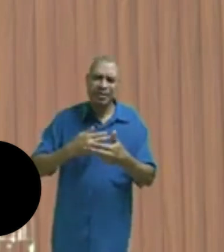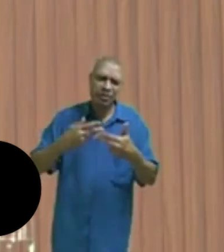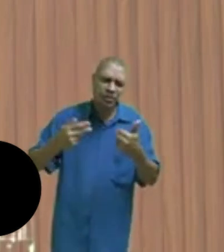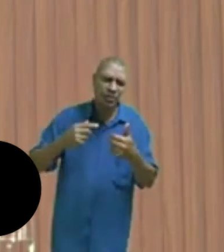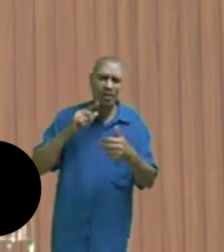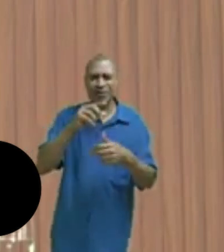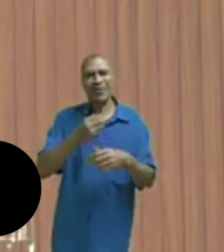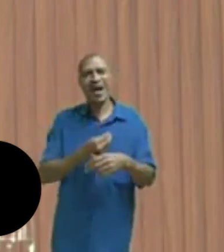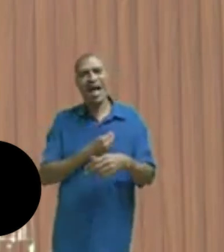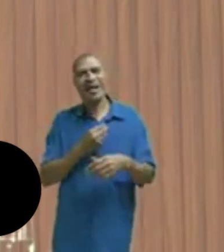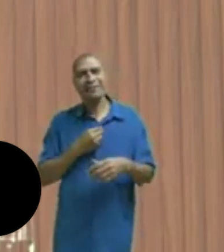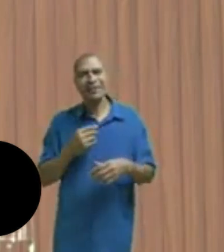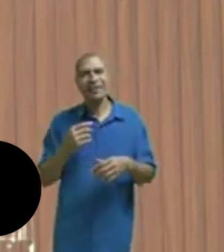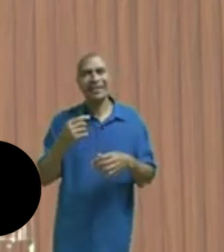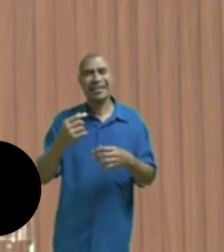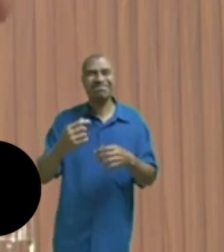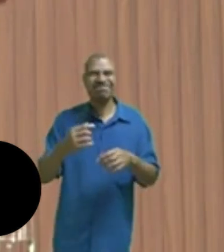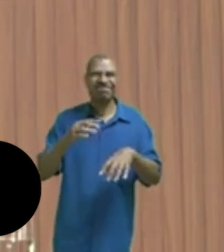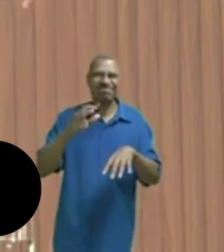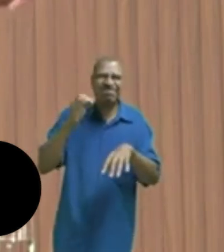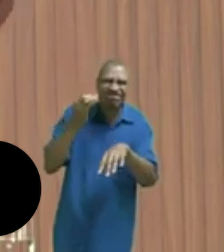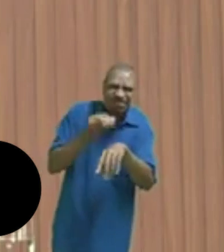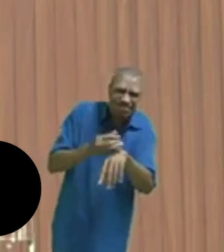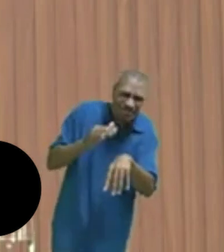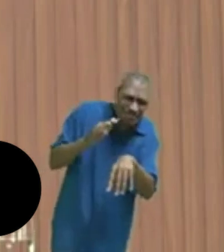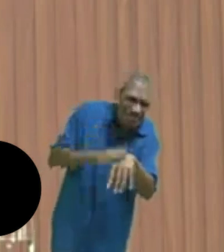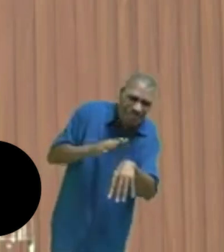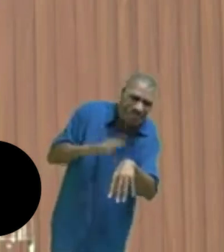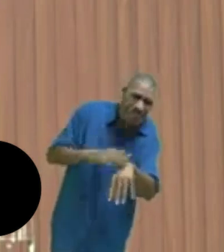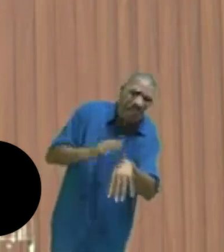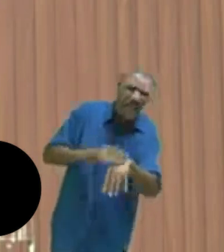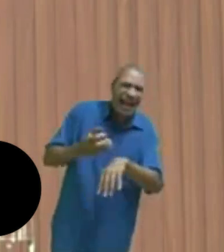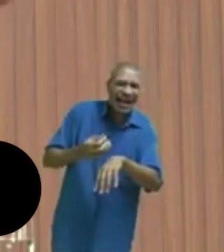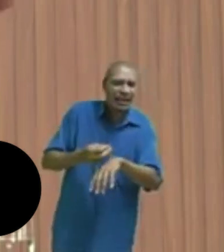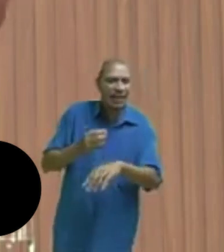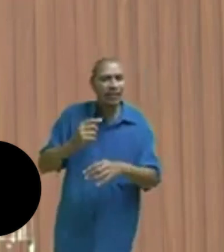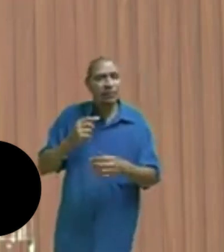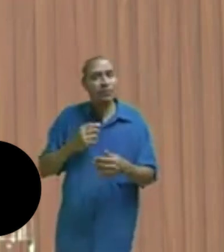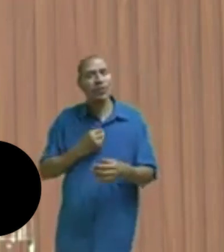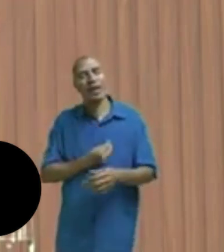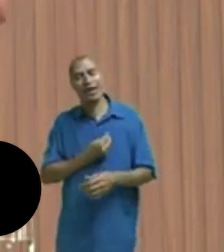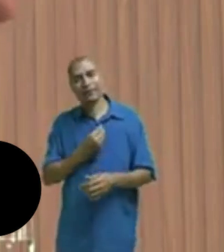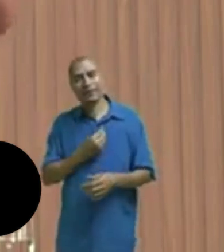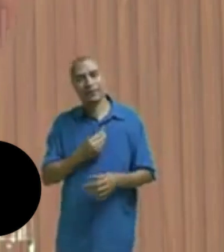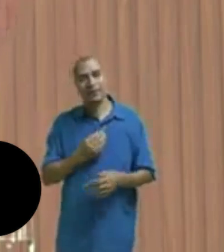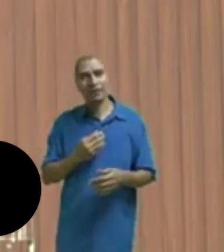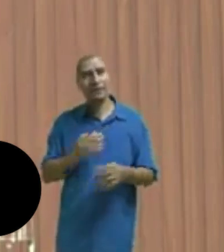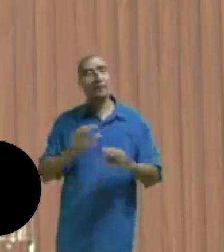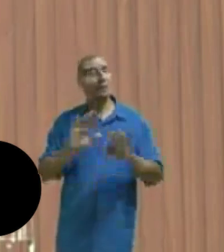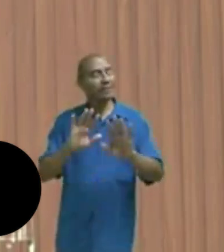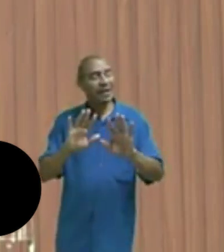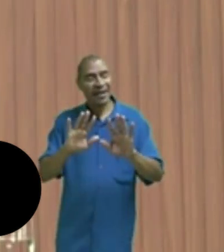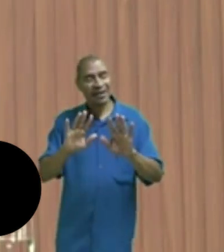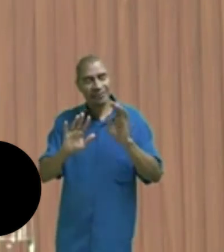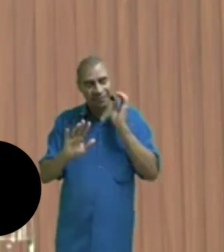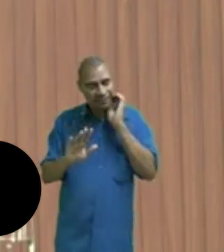As experiências da vida, as escolhas não deram certo, não foi bem isso que você imaginava, enfim, seja como